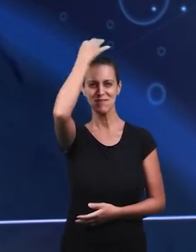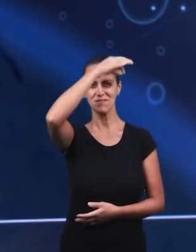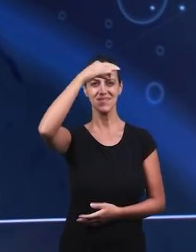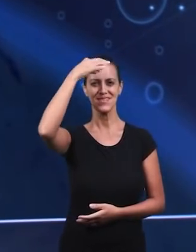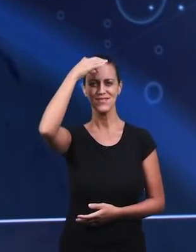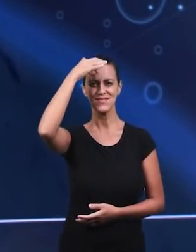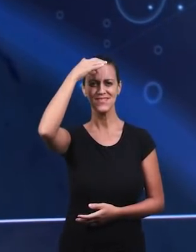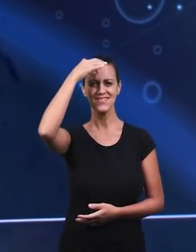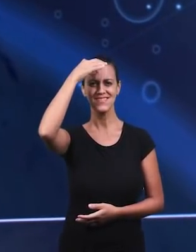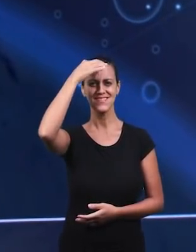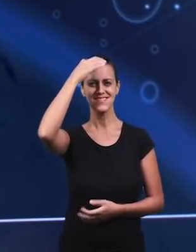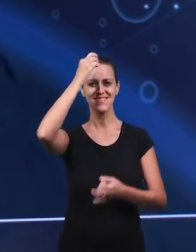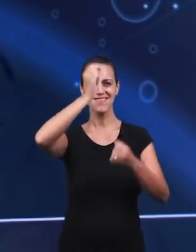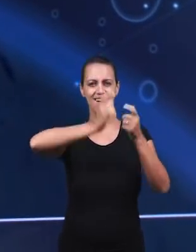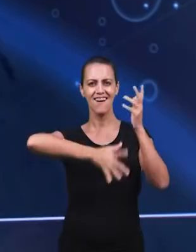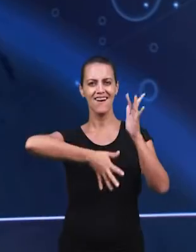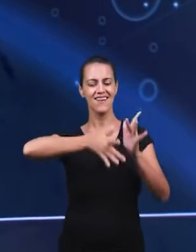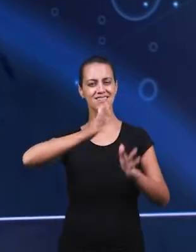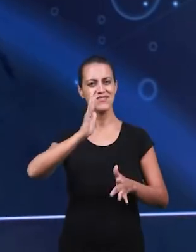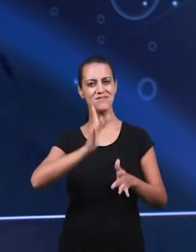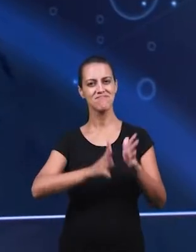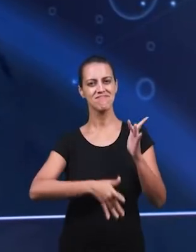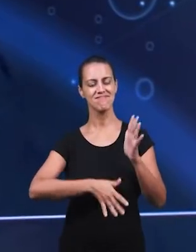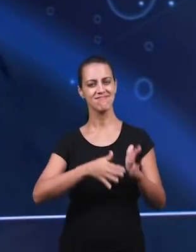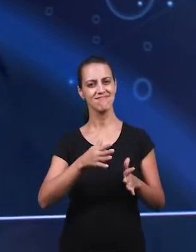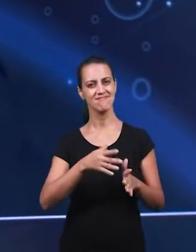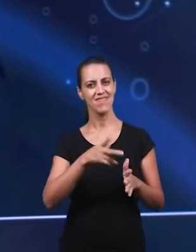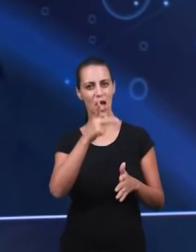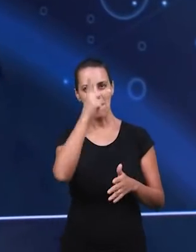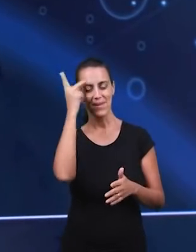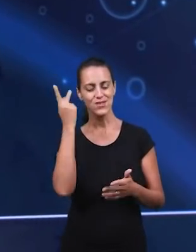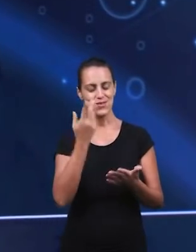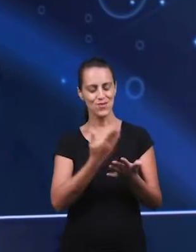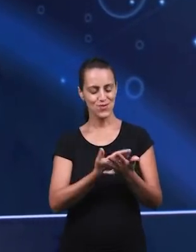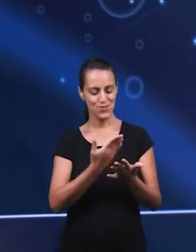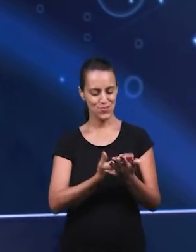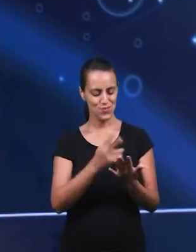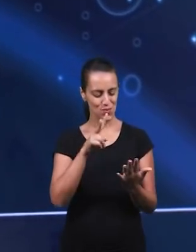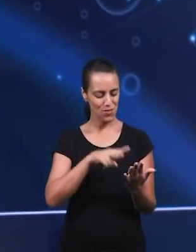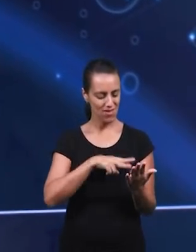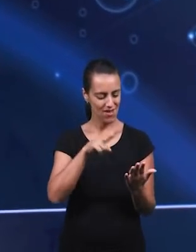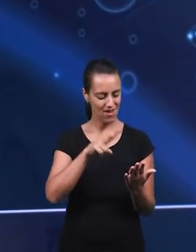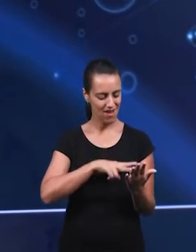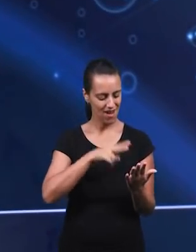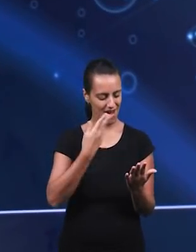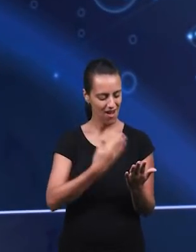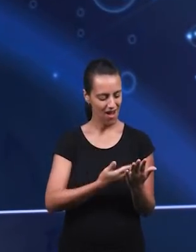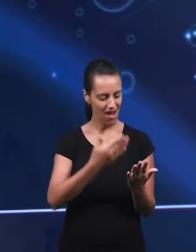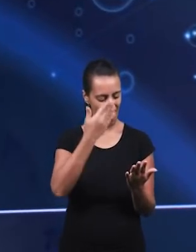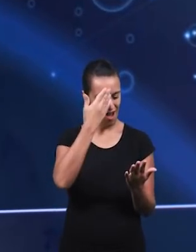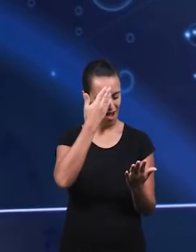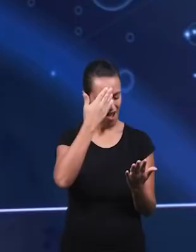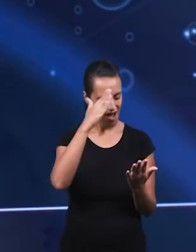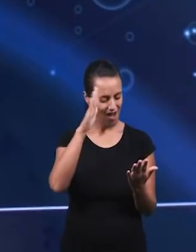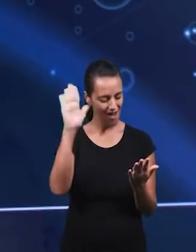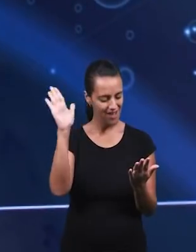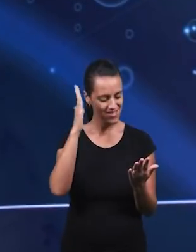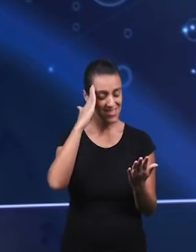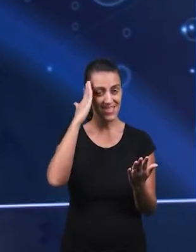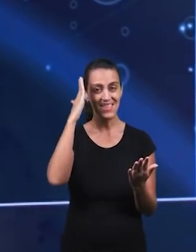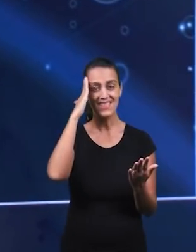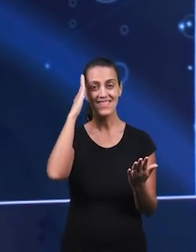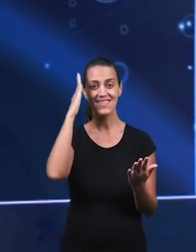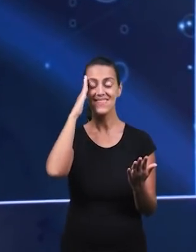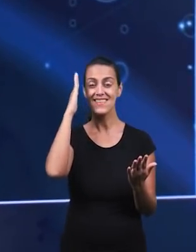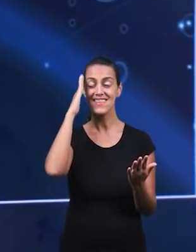Espírito Santo em meio aos irmãos que estão estudando a palavra, dando entendimento da palavra de